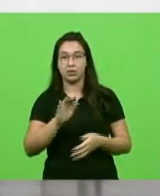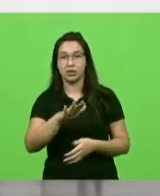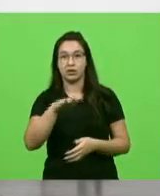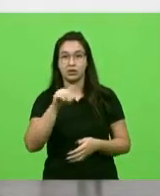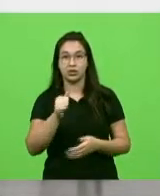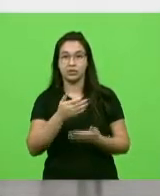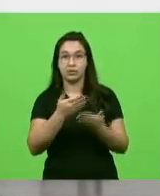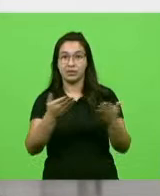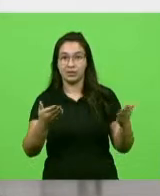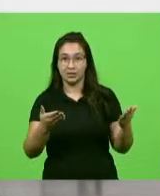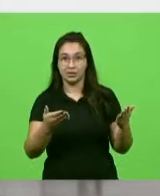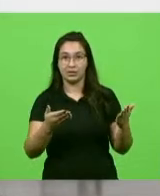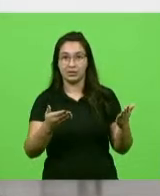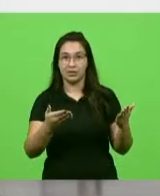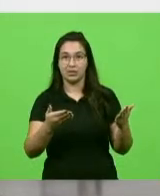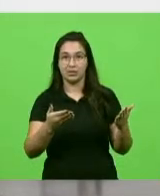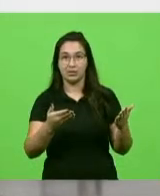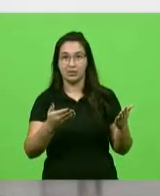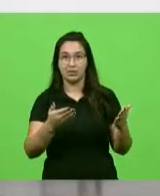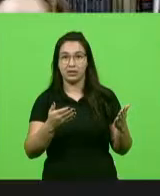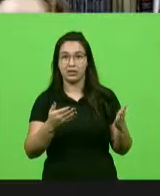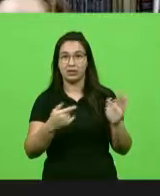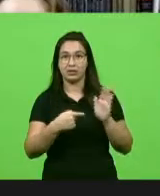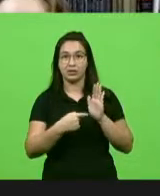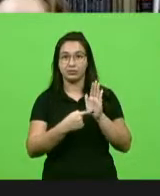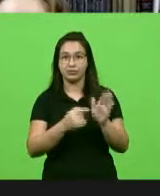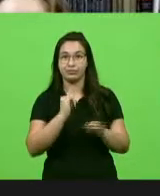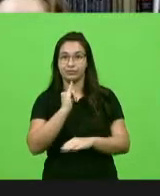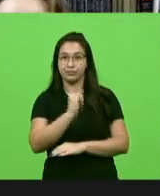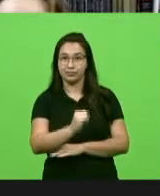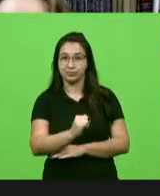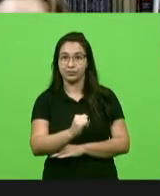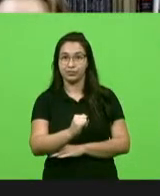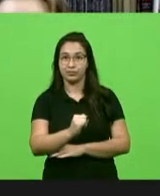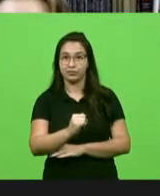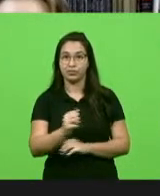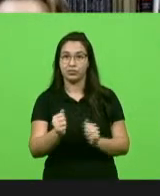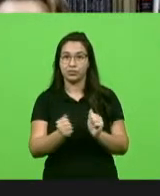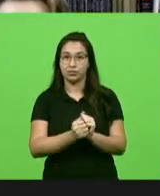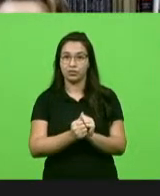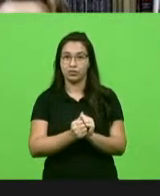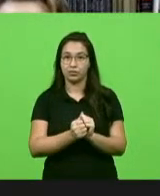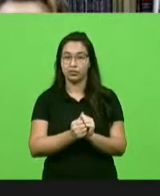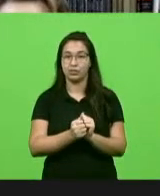denunciantes e aos denunciados através de seus procuradores. Então,